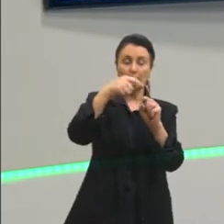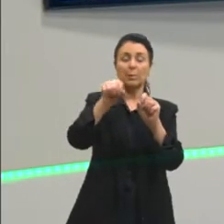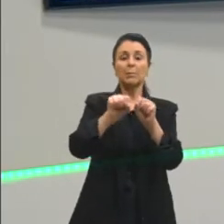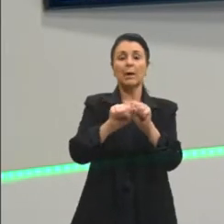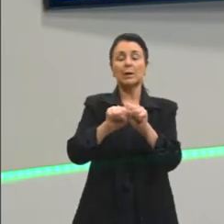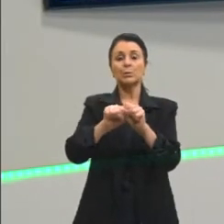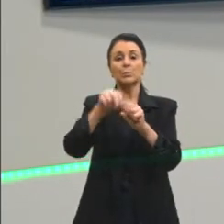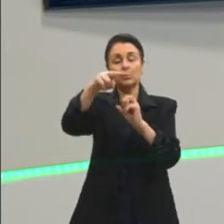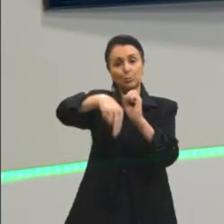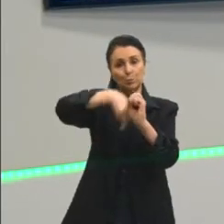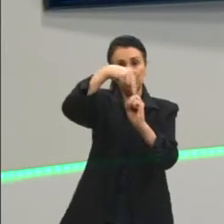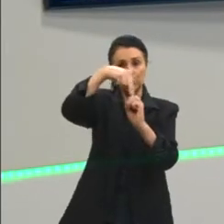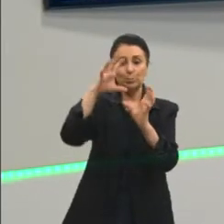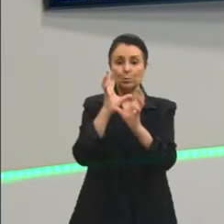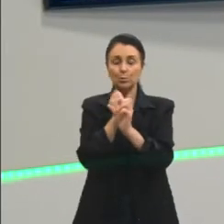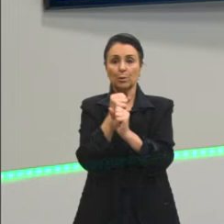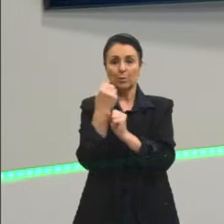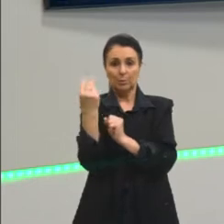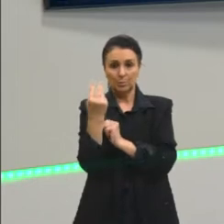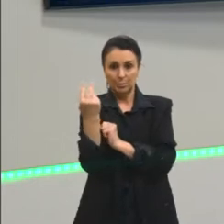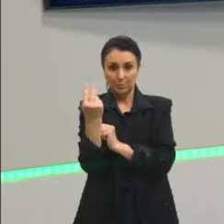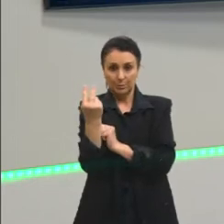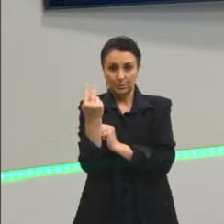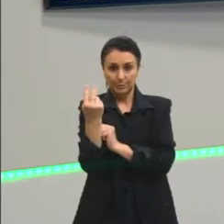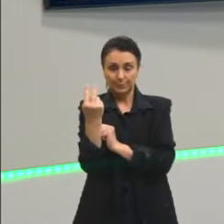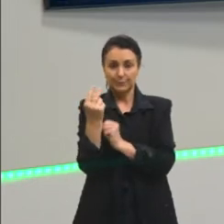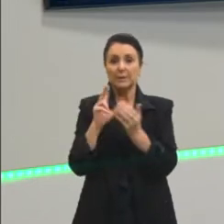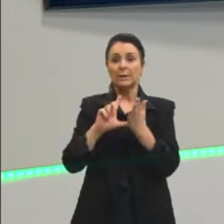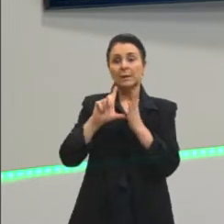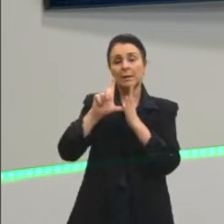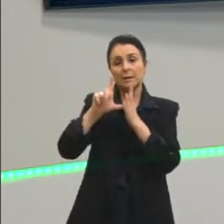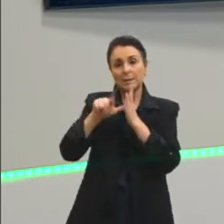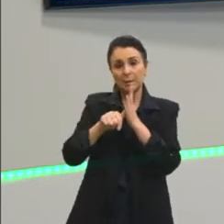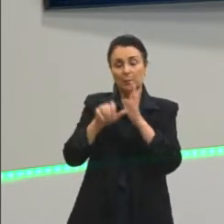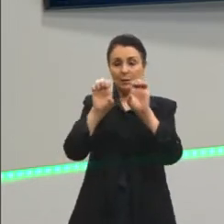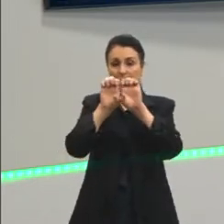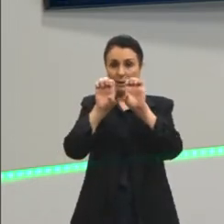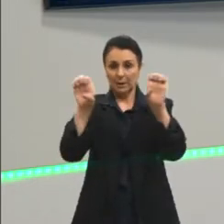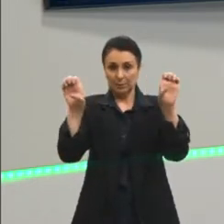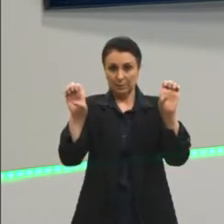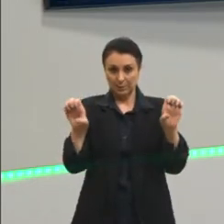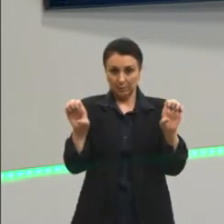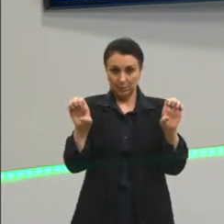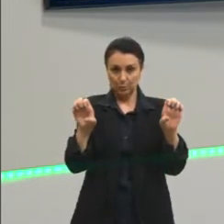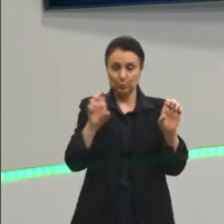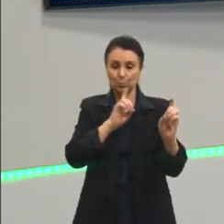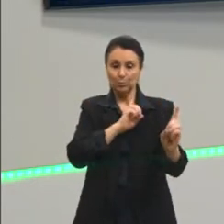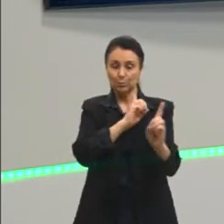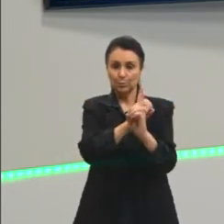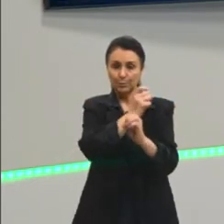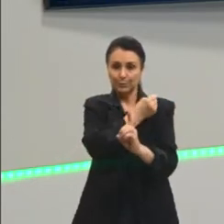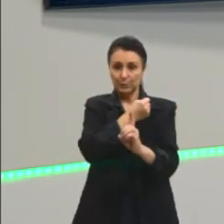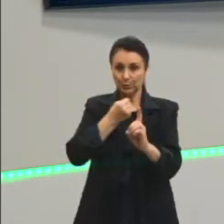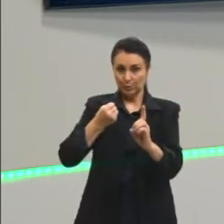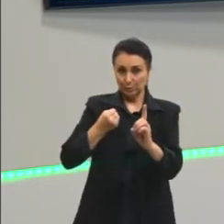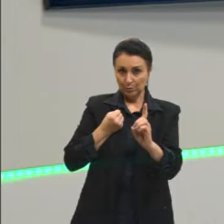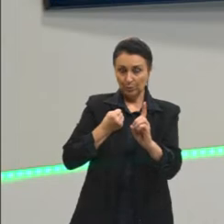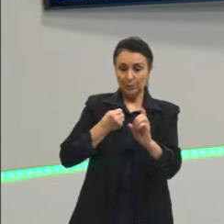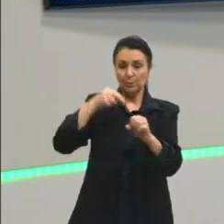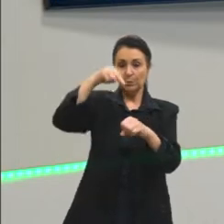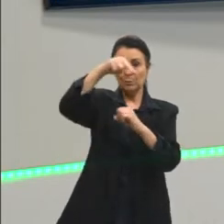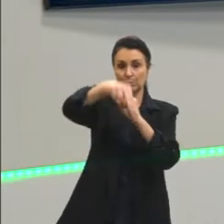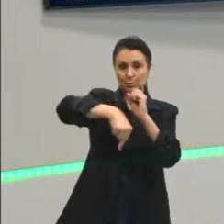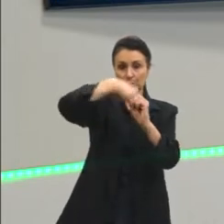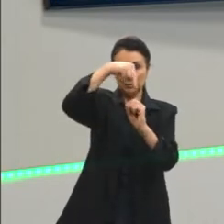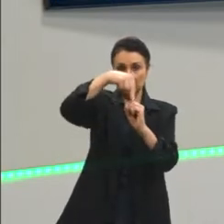somatório destes dois Ok A partir dessa equação eu consigo descobrir o número de nêutrons ou também o número atômico